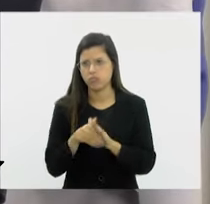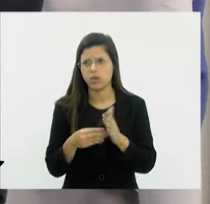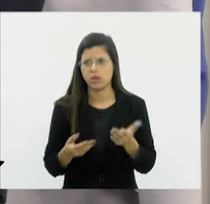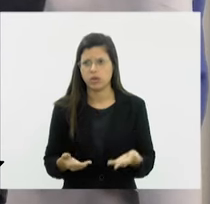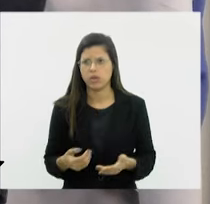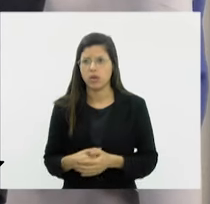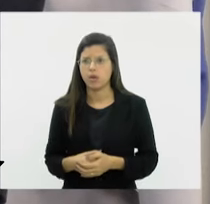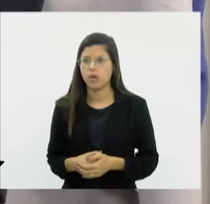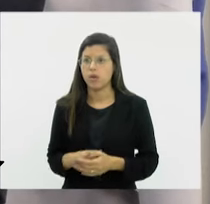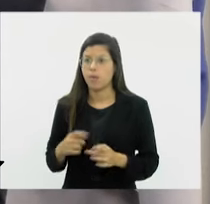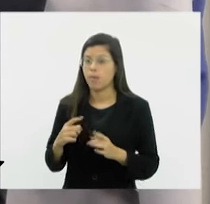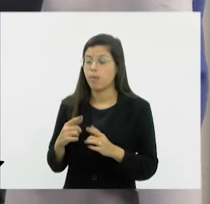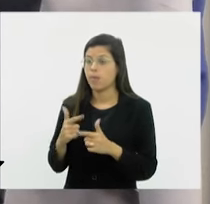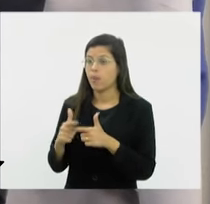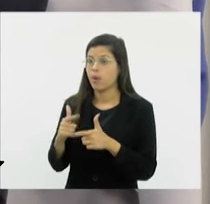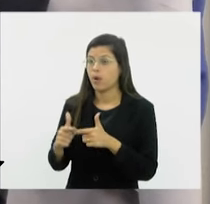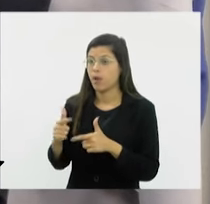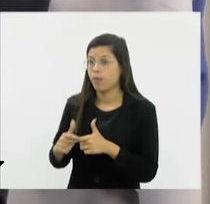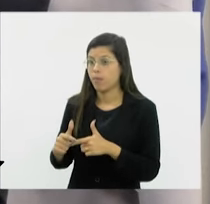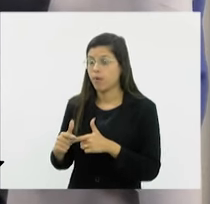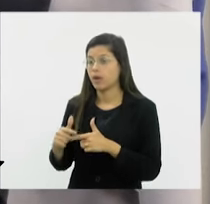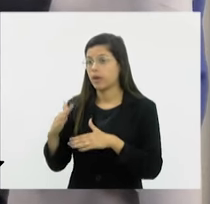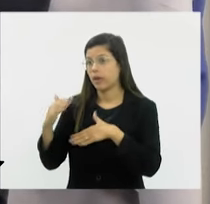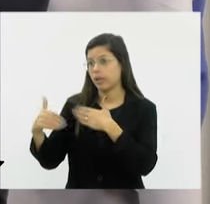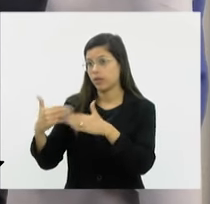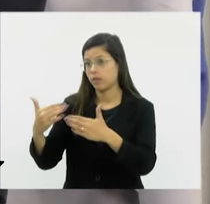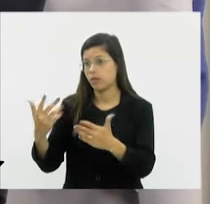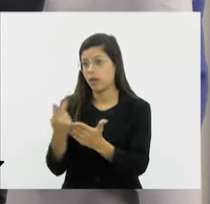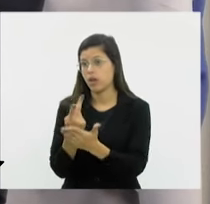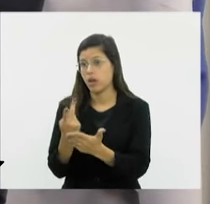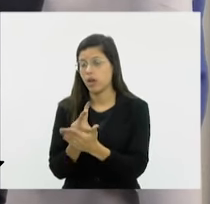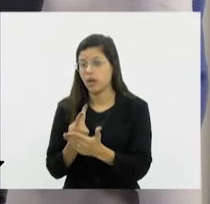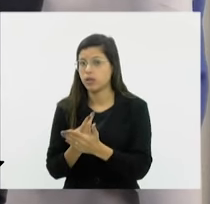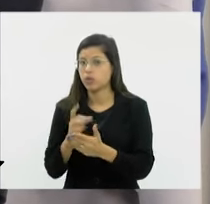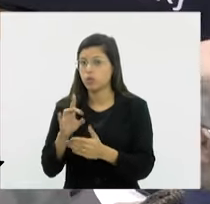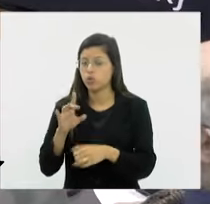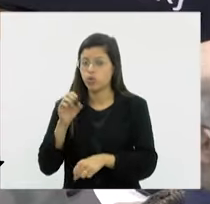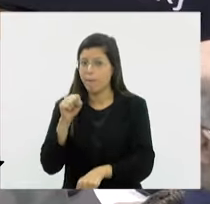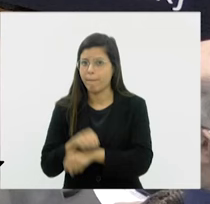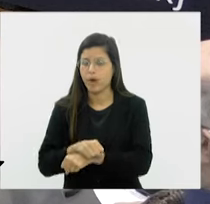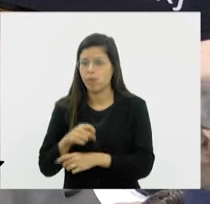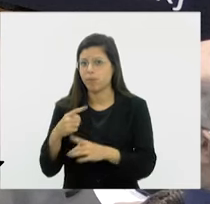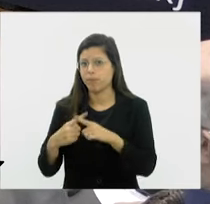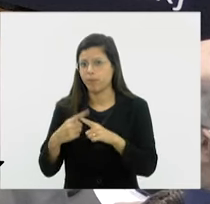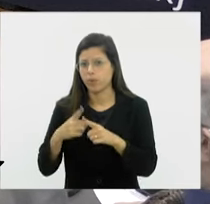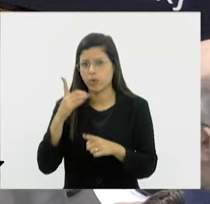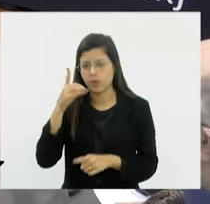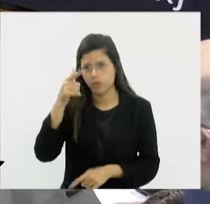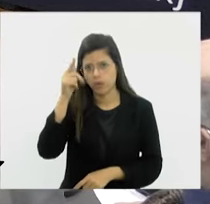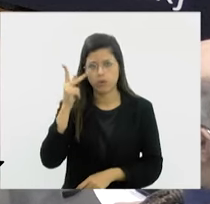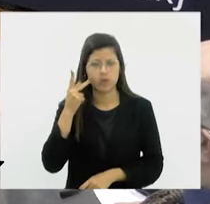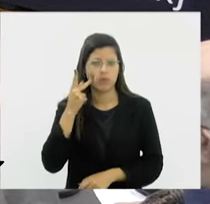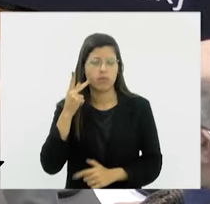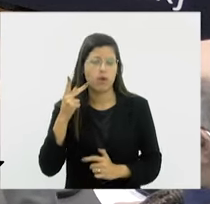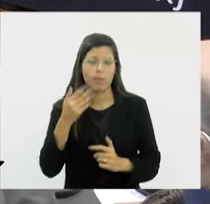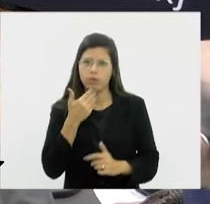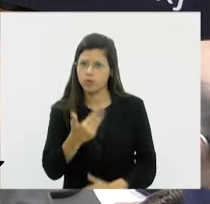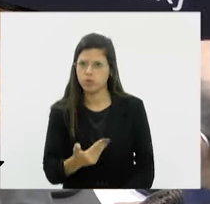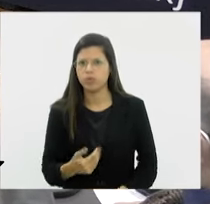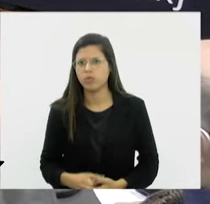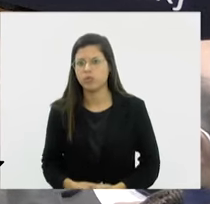chegou a tramitar errado e só foi interrompido porque o deputado Luiz Paulo fez a questão de ordem. Presidente, o que eu sugiro, eu volto a dizer,